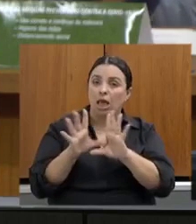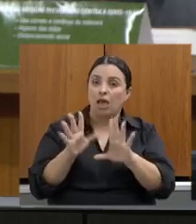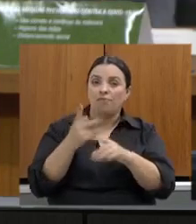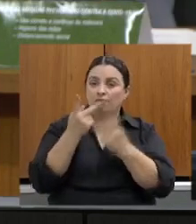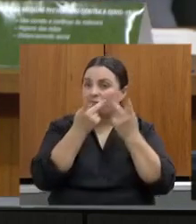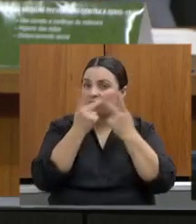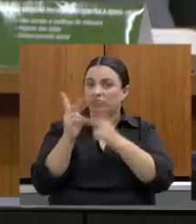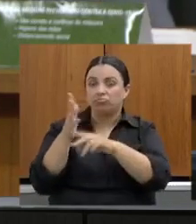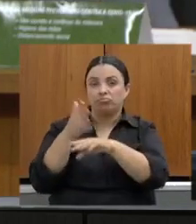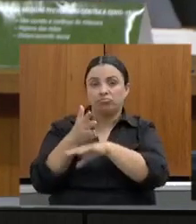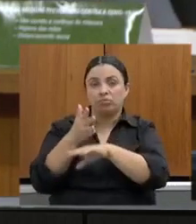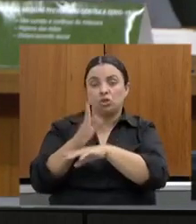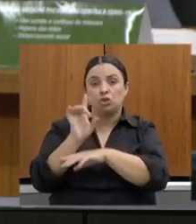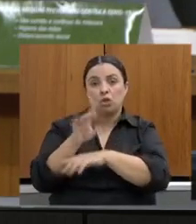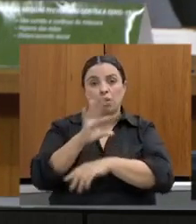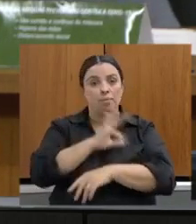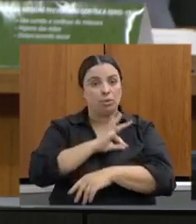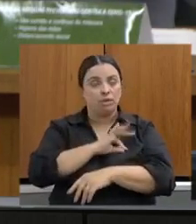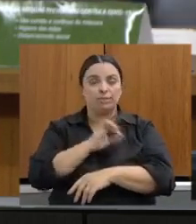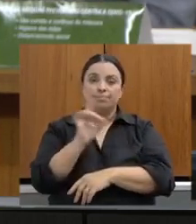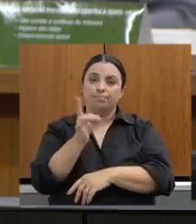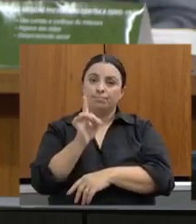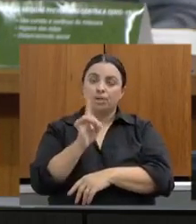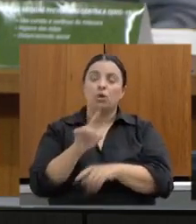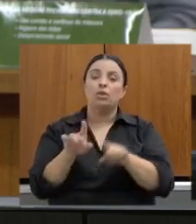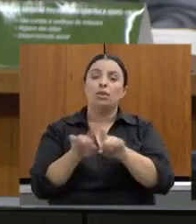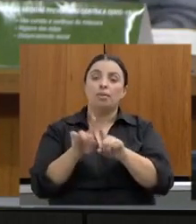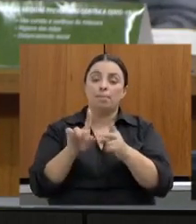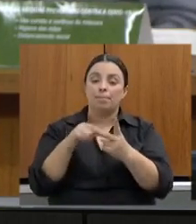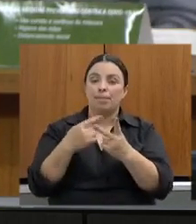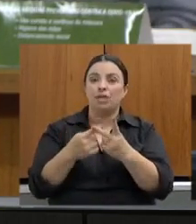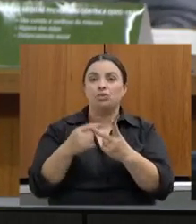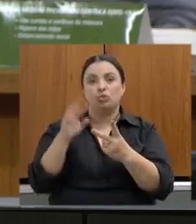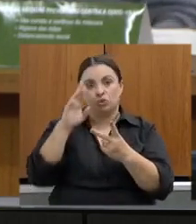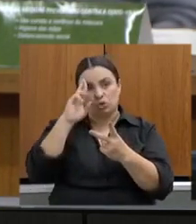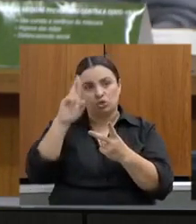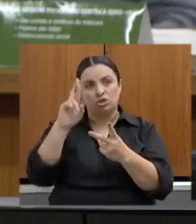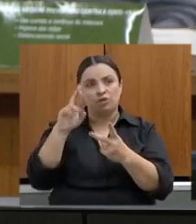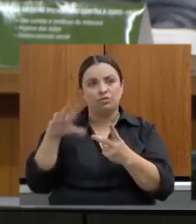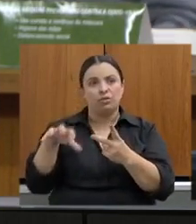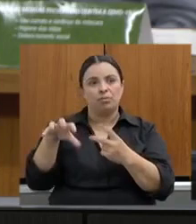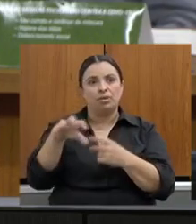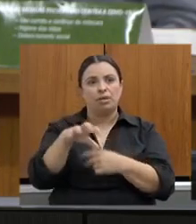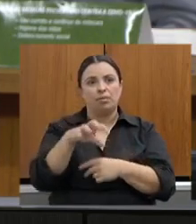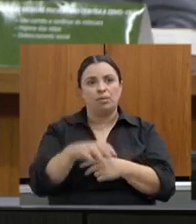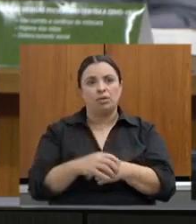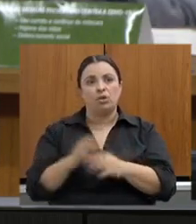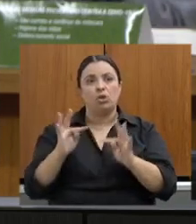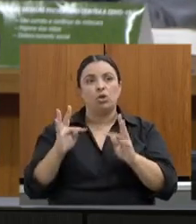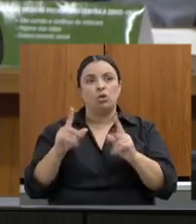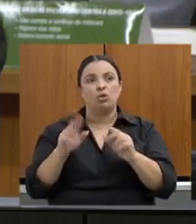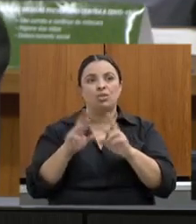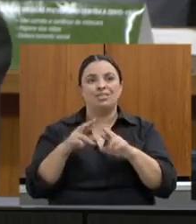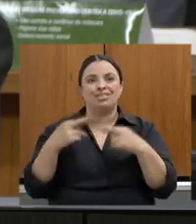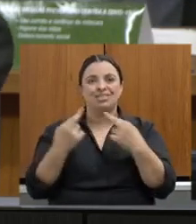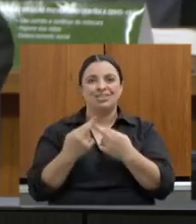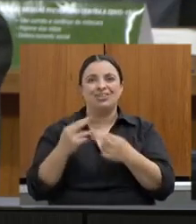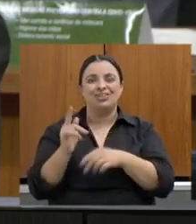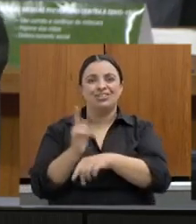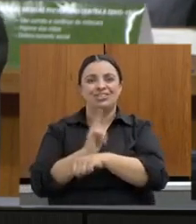Mas também de todos os chefes de departamento e todas as reuniões gerenciais que nós temos feito